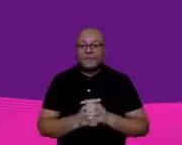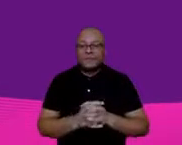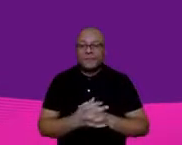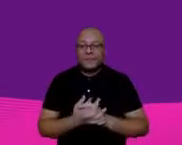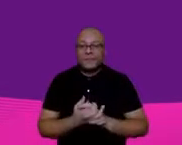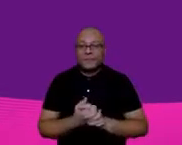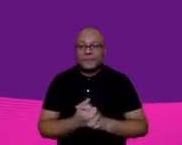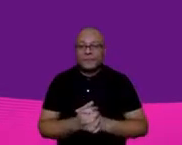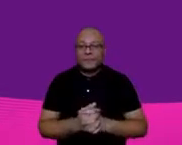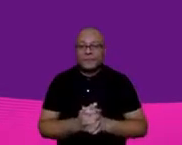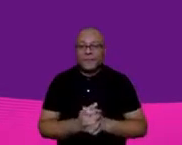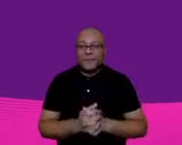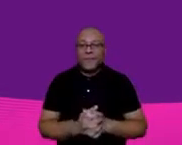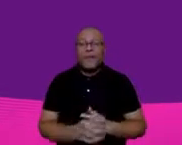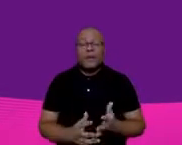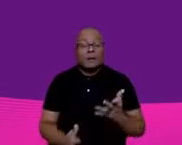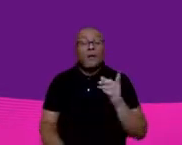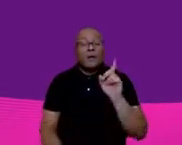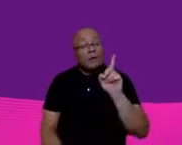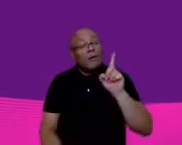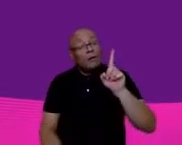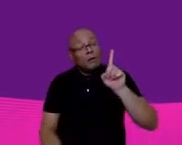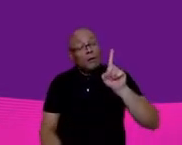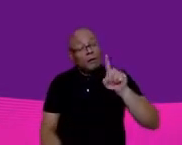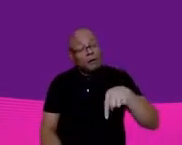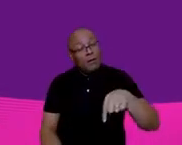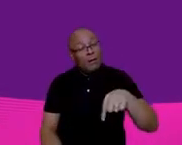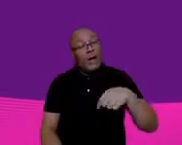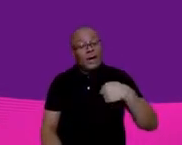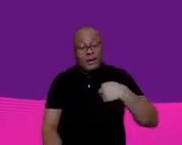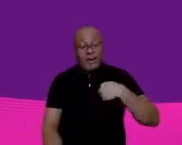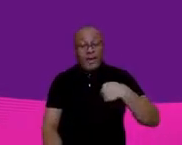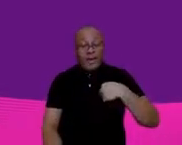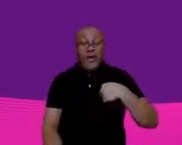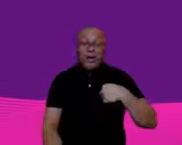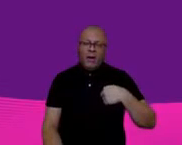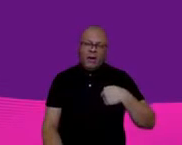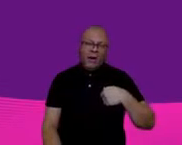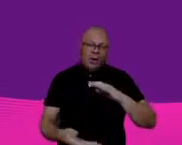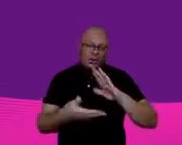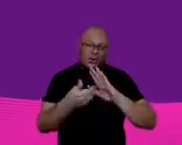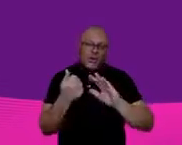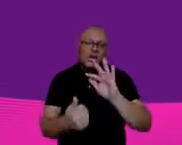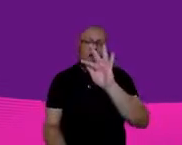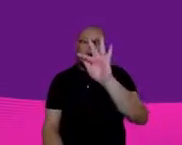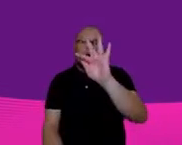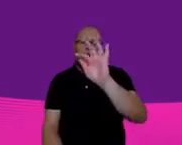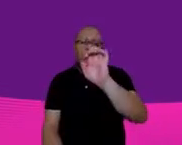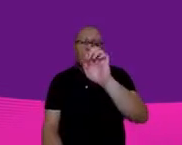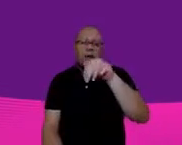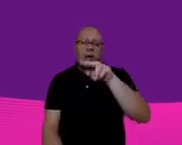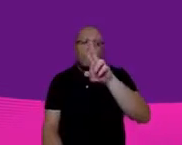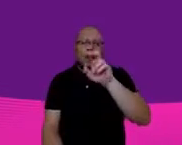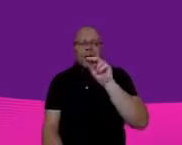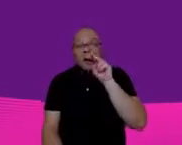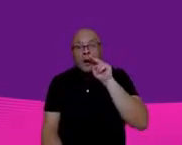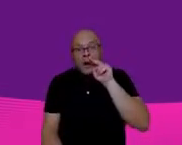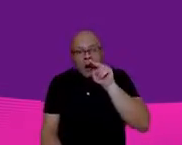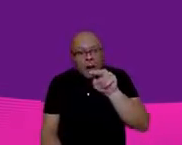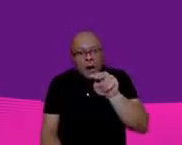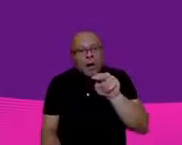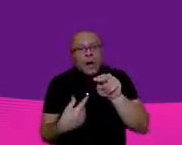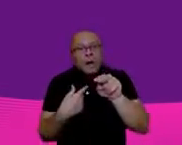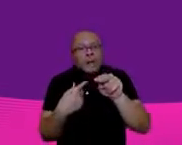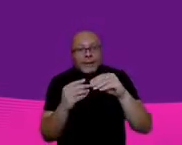É realmente uma situação em que eu tirei aqui o fêmur para que vocês pudessem ver, não é? Então, eu faço a flexão de